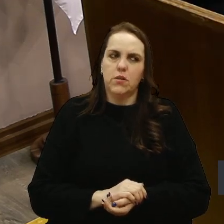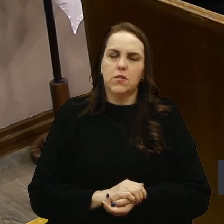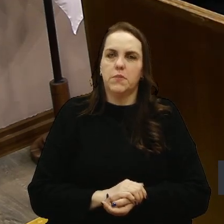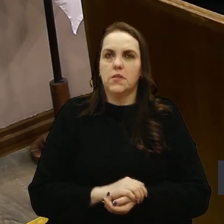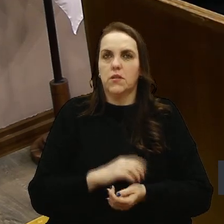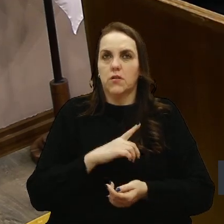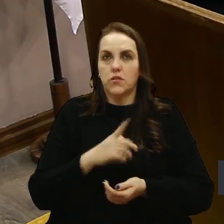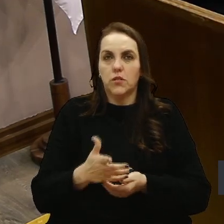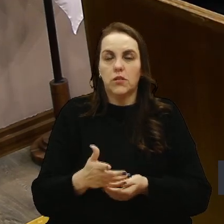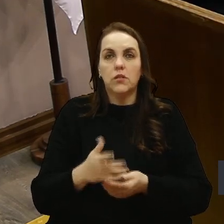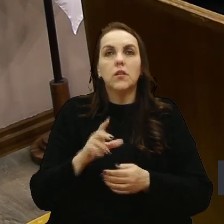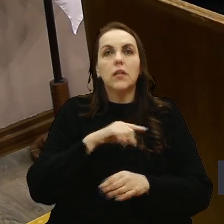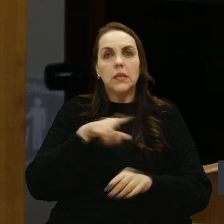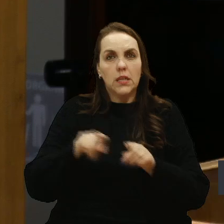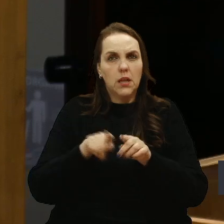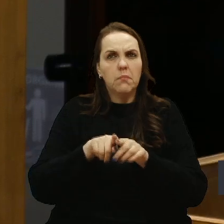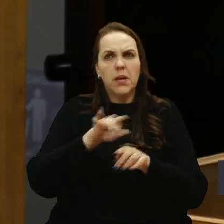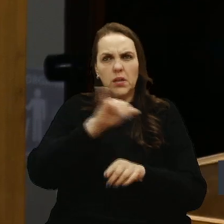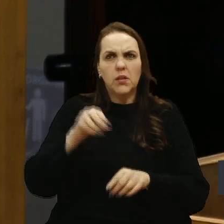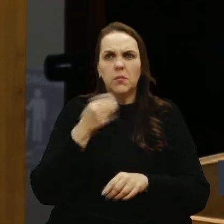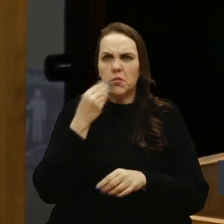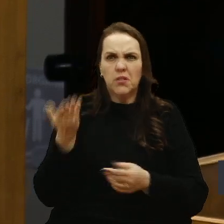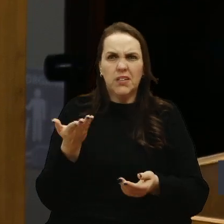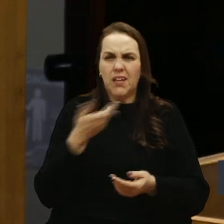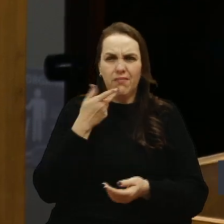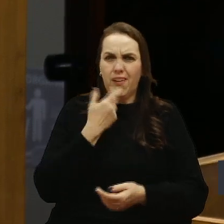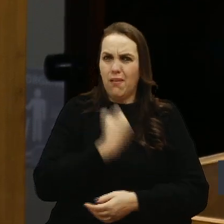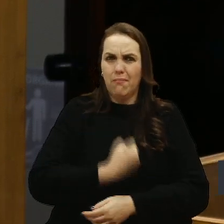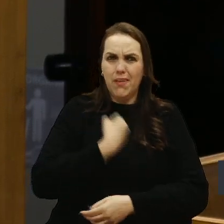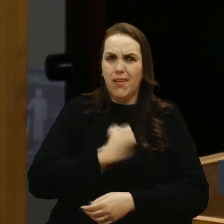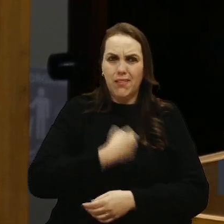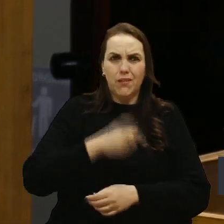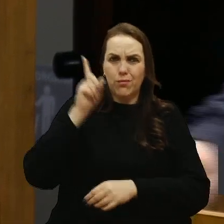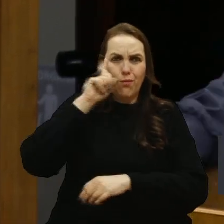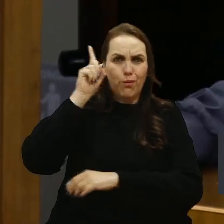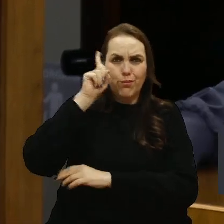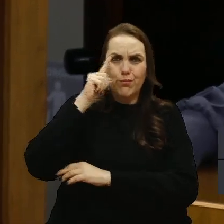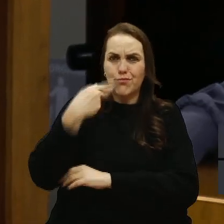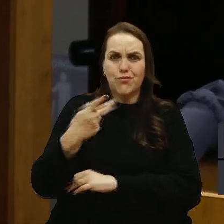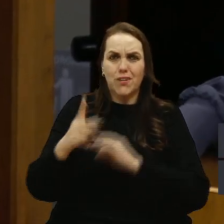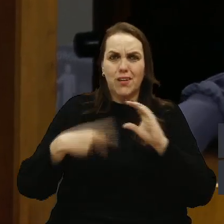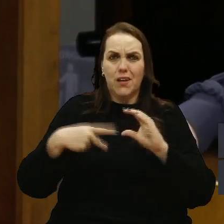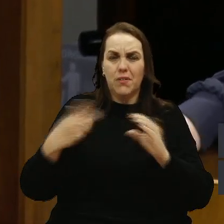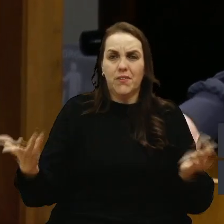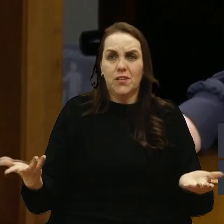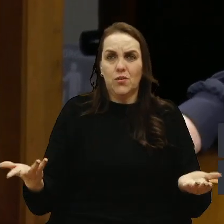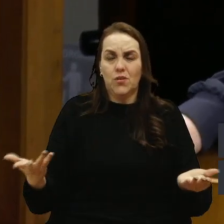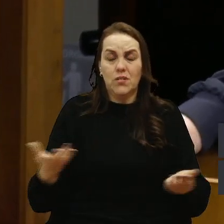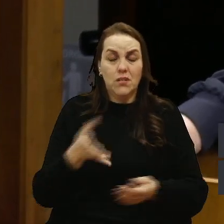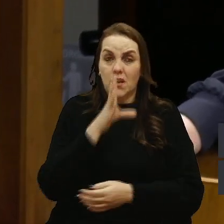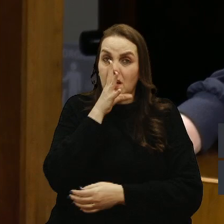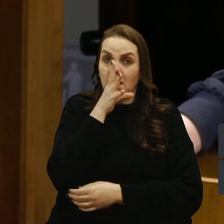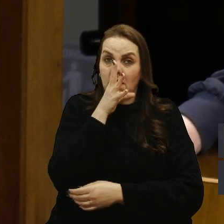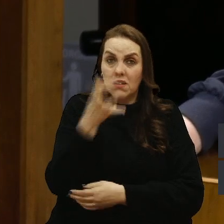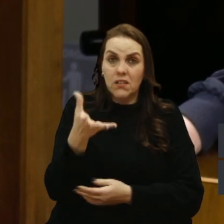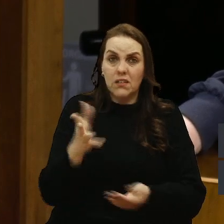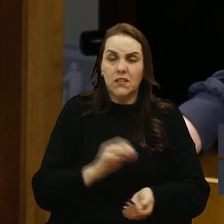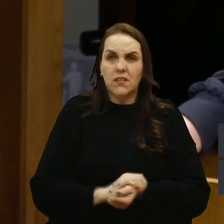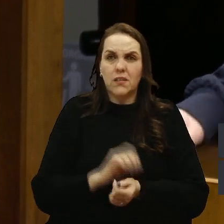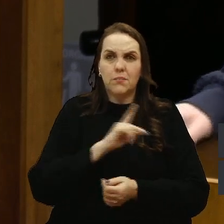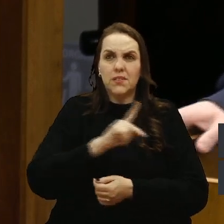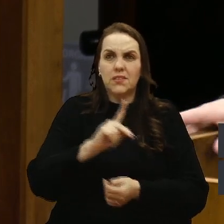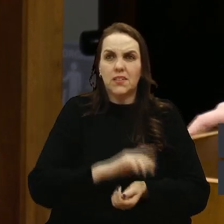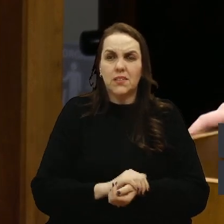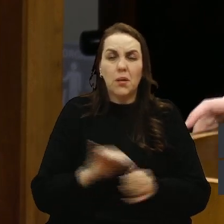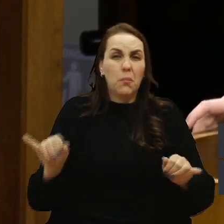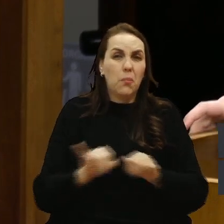também que é bilíngue, que fala português e merda o dia inteiro na Câmara de Vereadores. É impressionante, presidente. Quanta